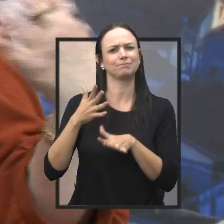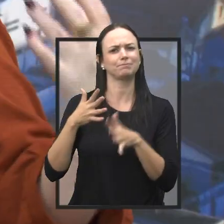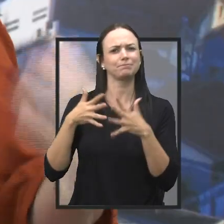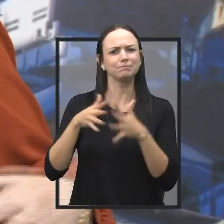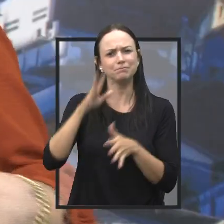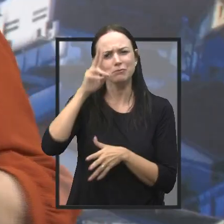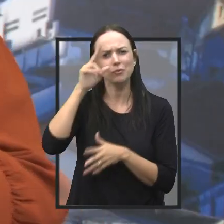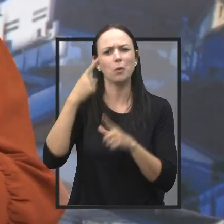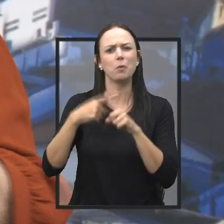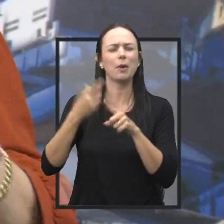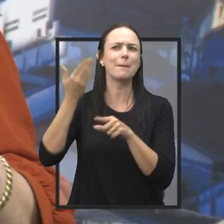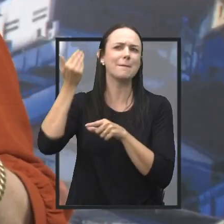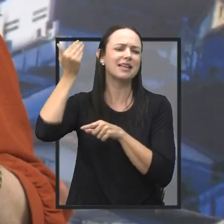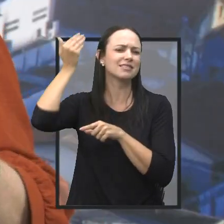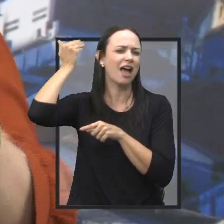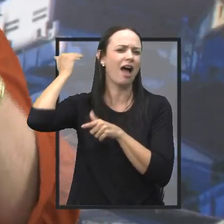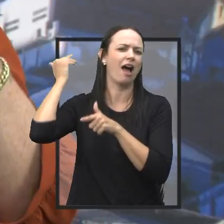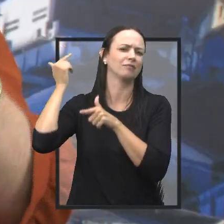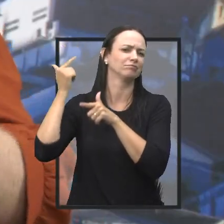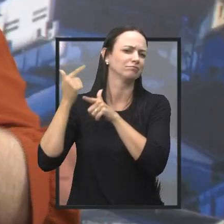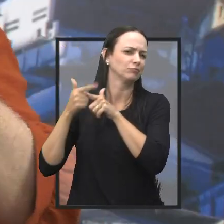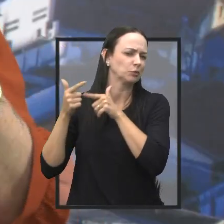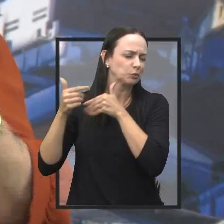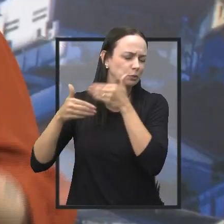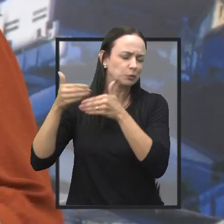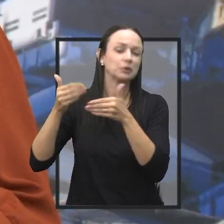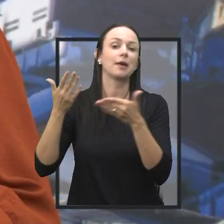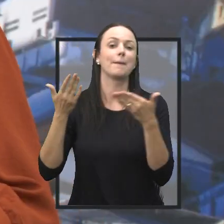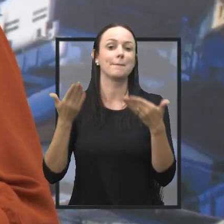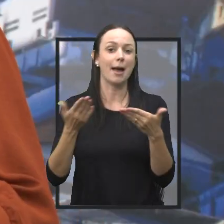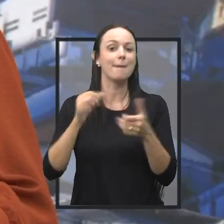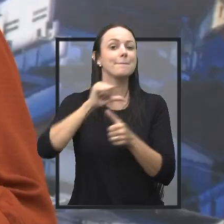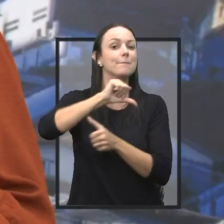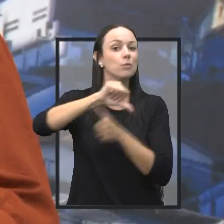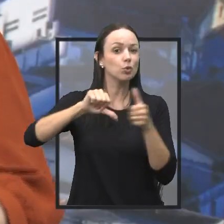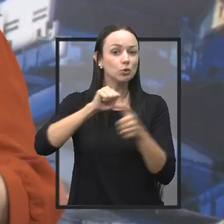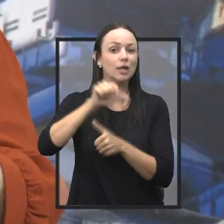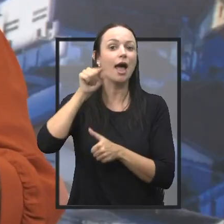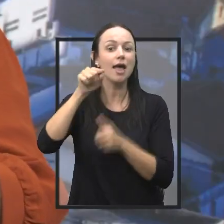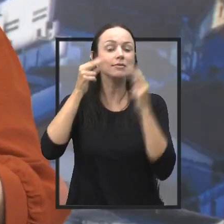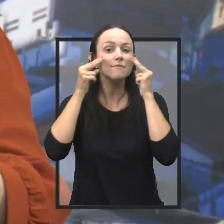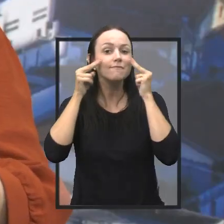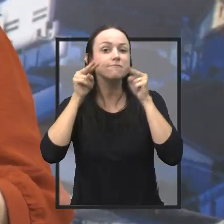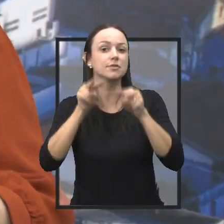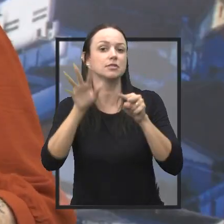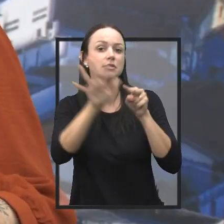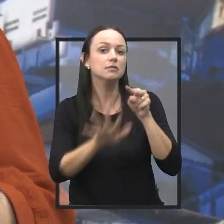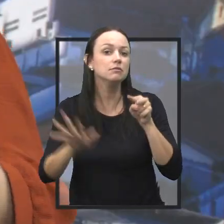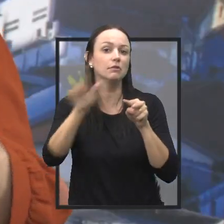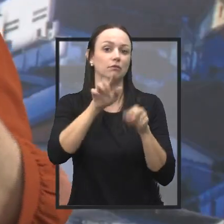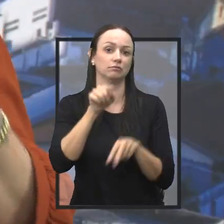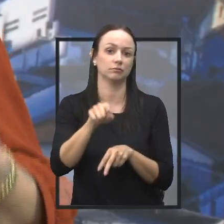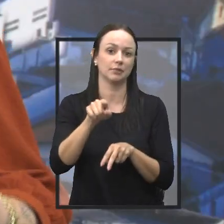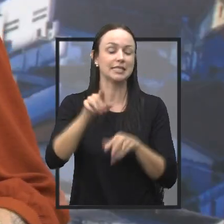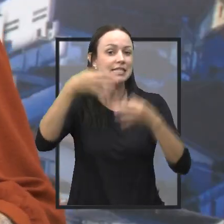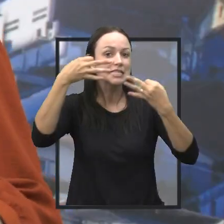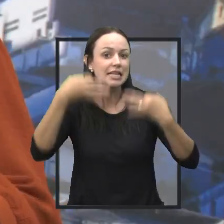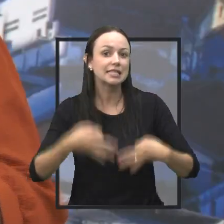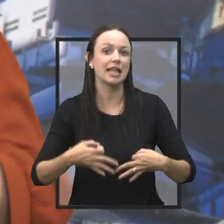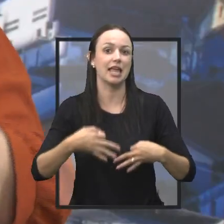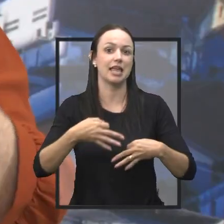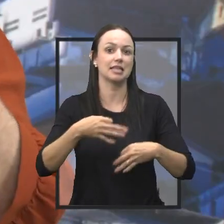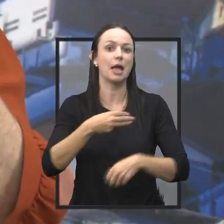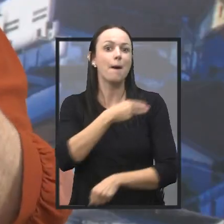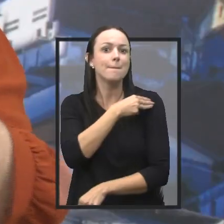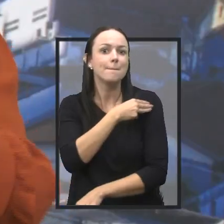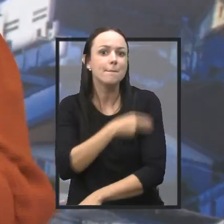de construções passadas, que não vem ao caso, mas que nós precisamos mudar esse cenário, essa certeza, essa